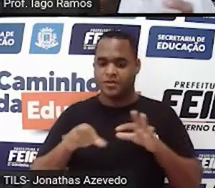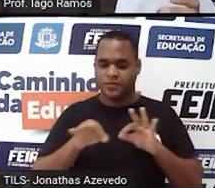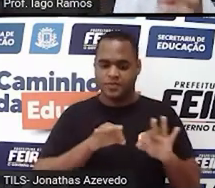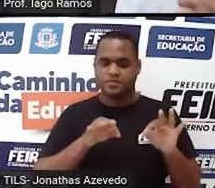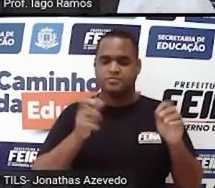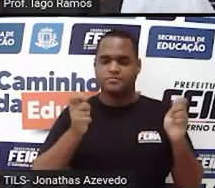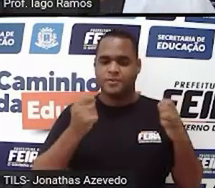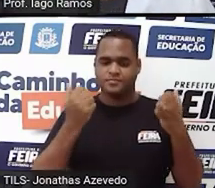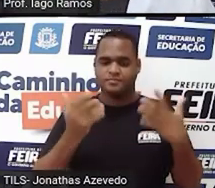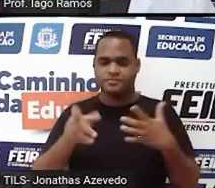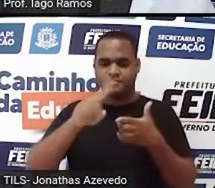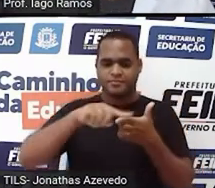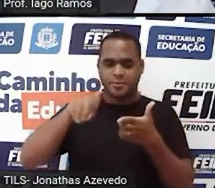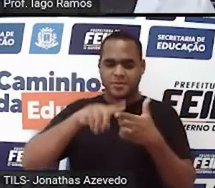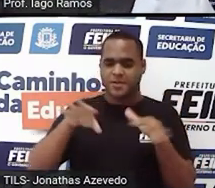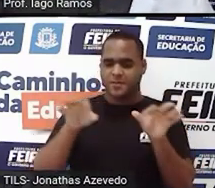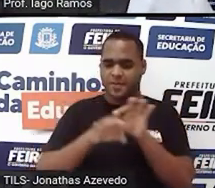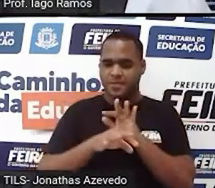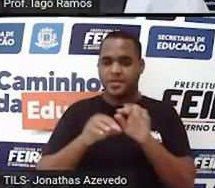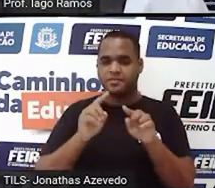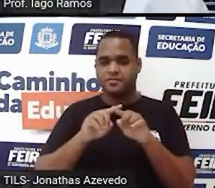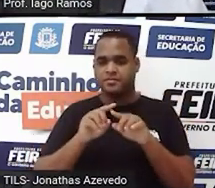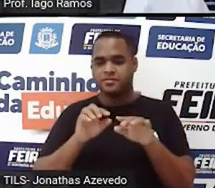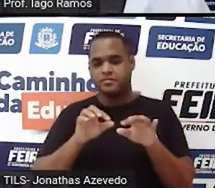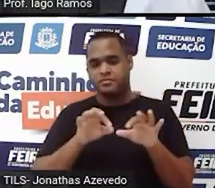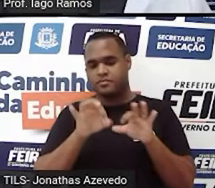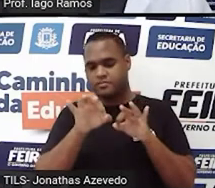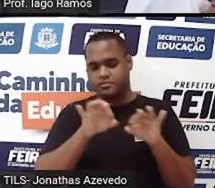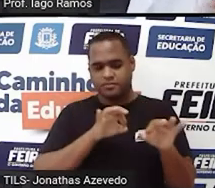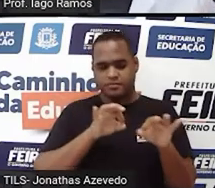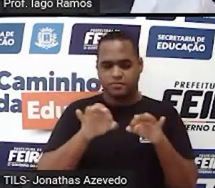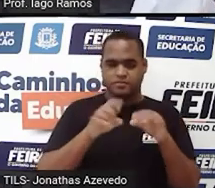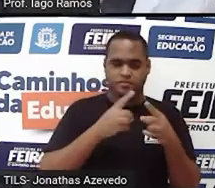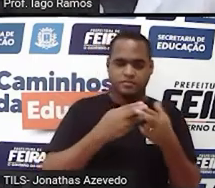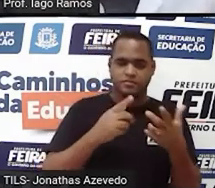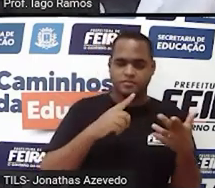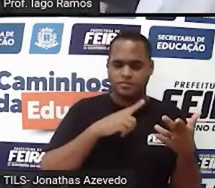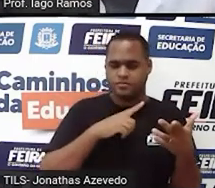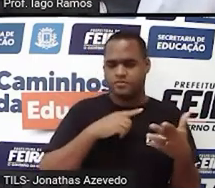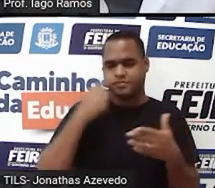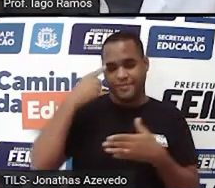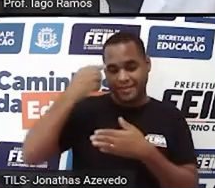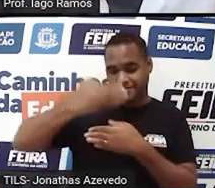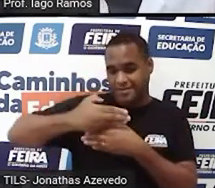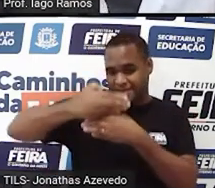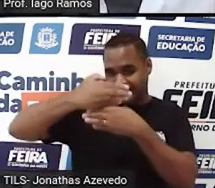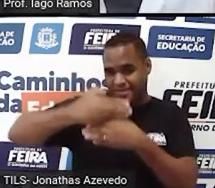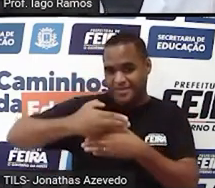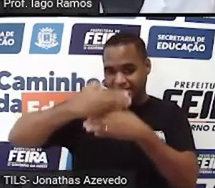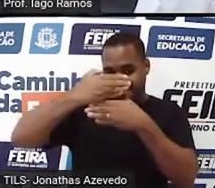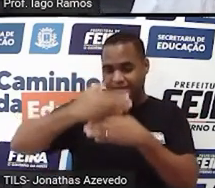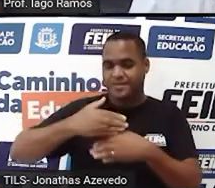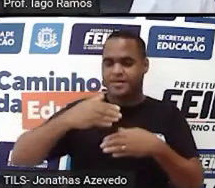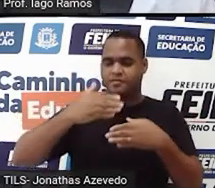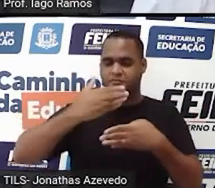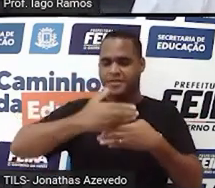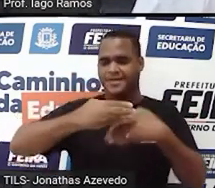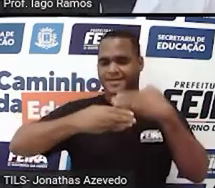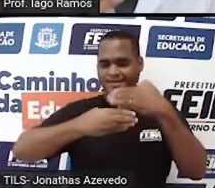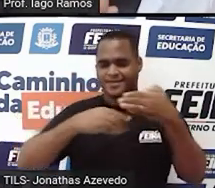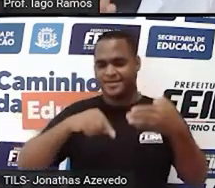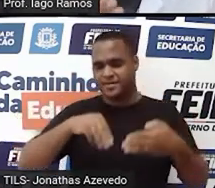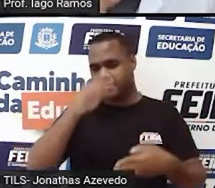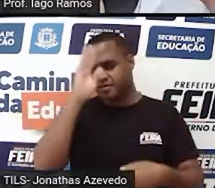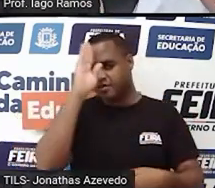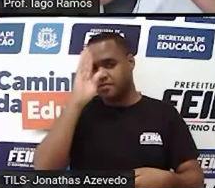isso para acabar com esse problema das medidas saírem Diferentes né meio-dia uma parede aqui no Brasil né É É